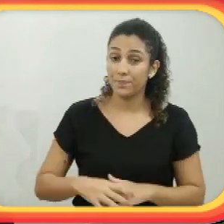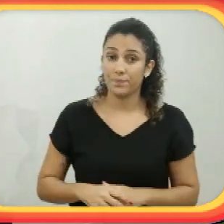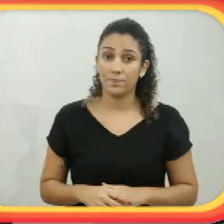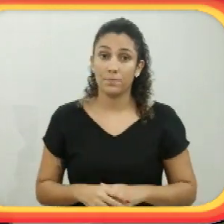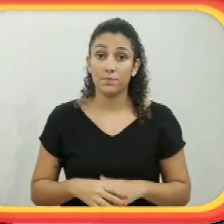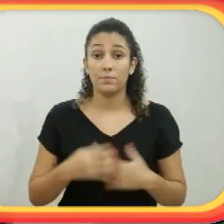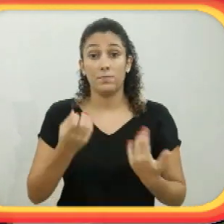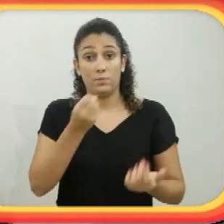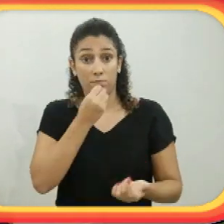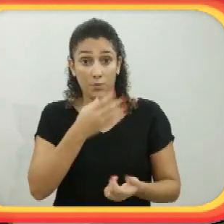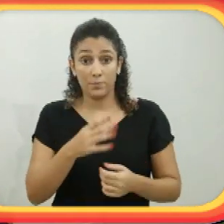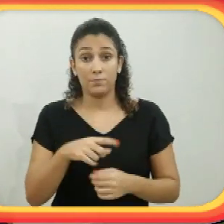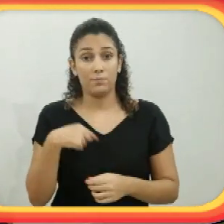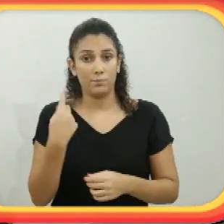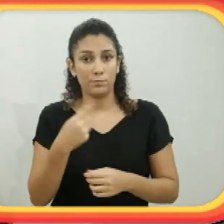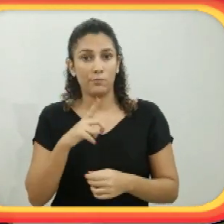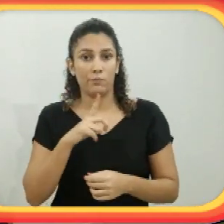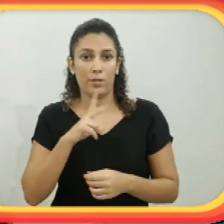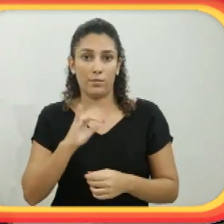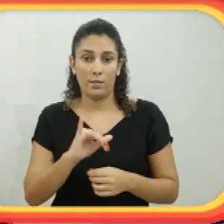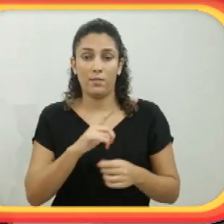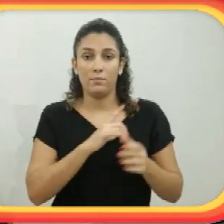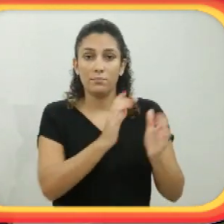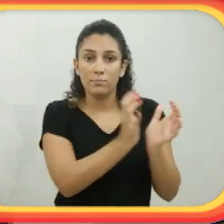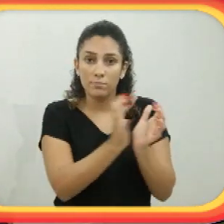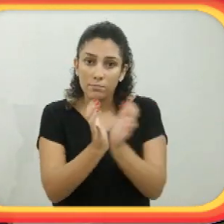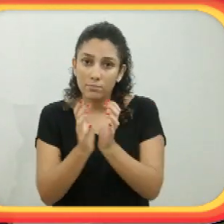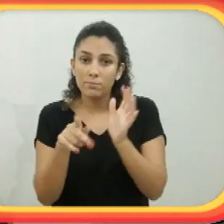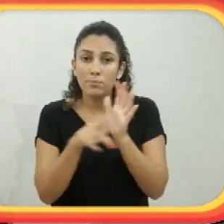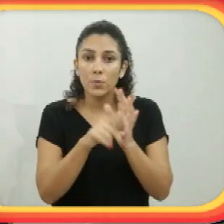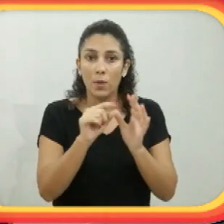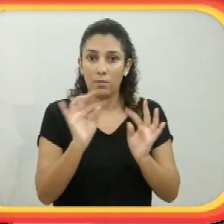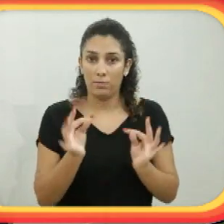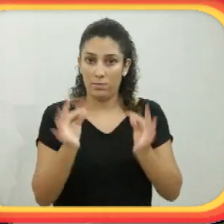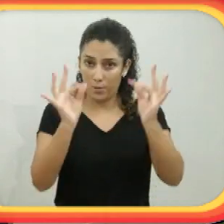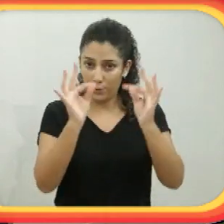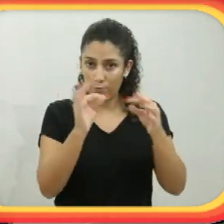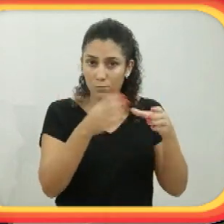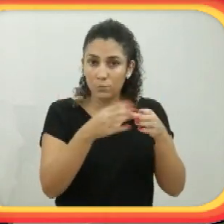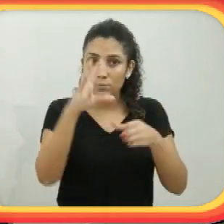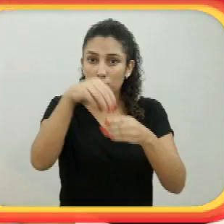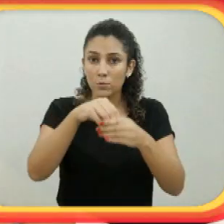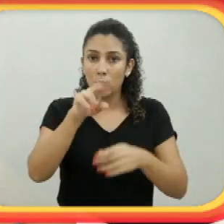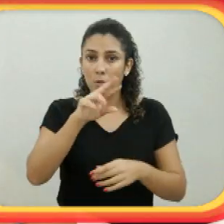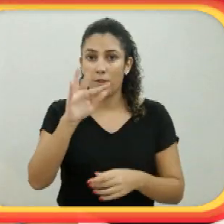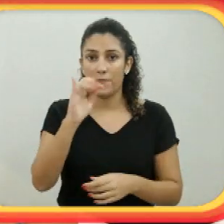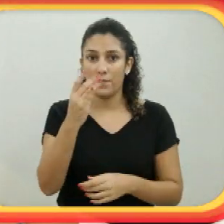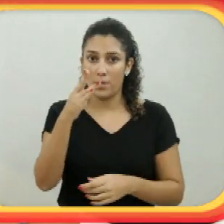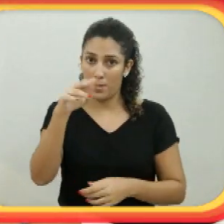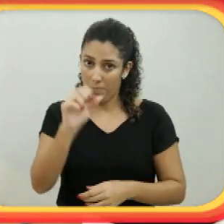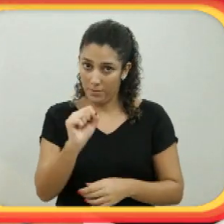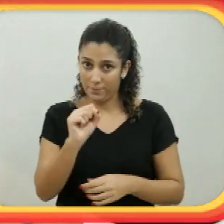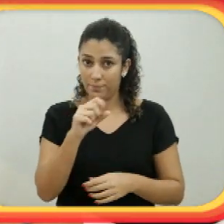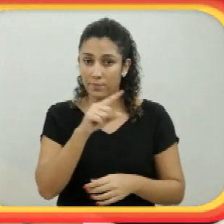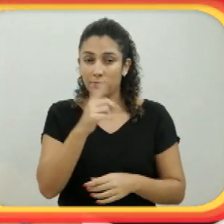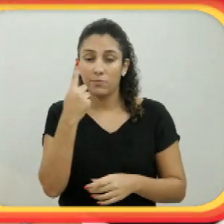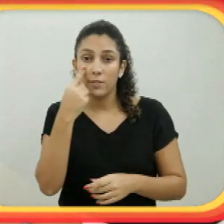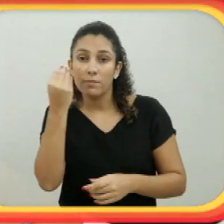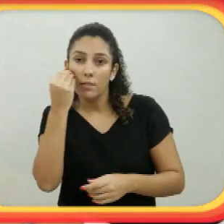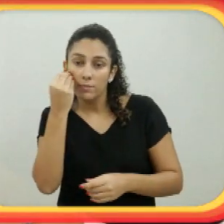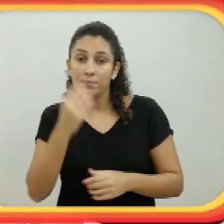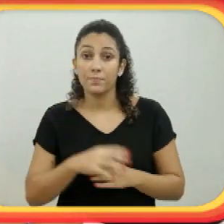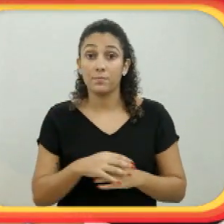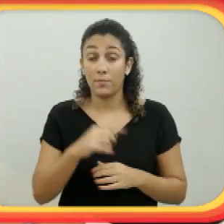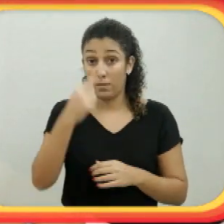expectativa? Bom, a gente vai ter uma série de novas tecnologias de compostos de fibras sendo testados. A ideia é que cada vez mais